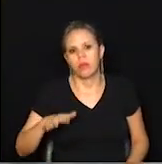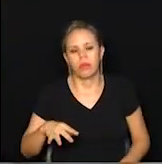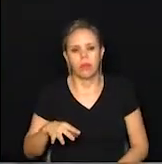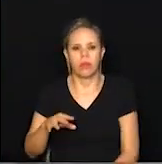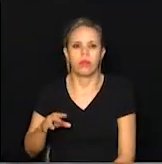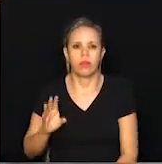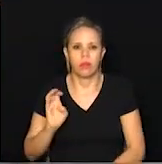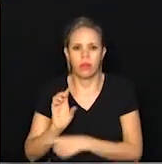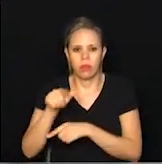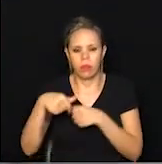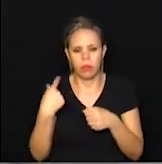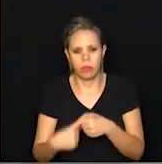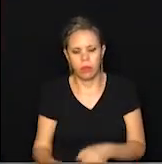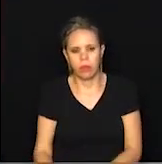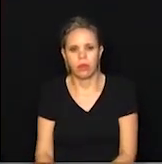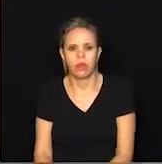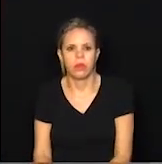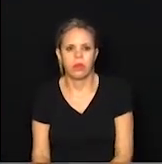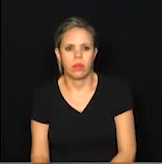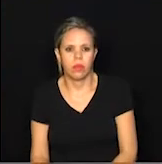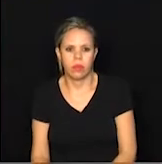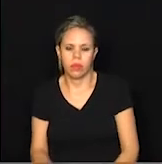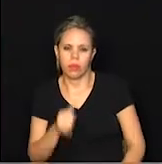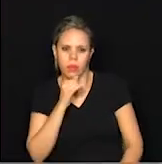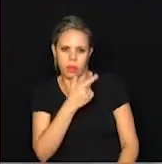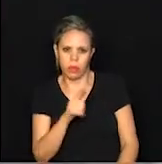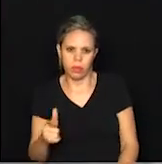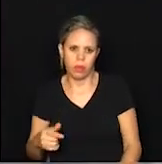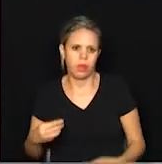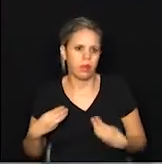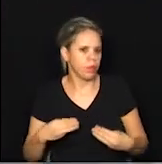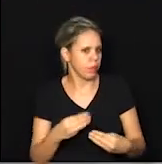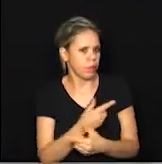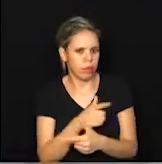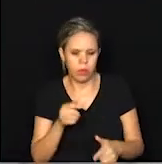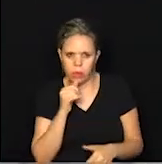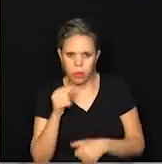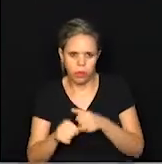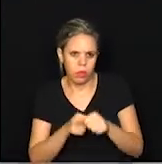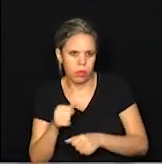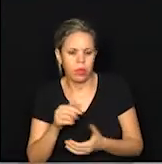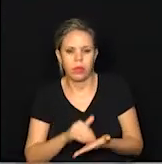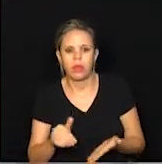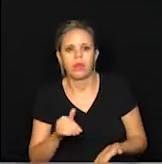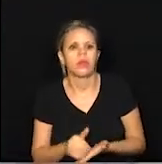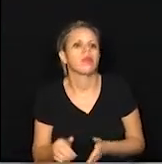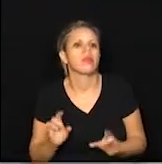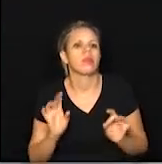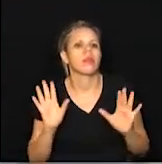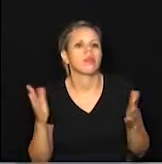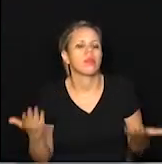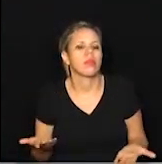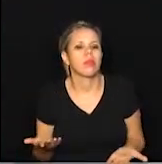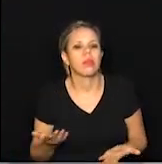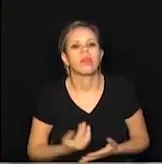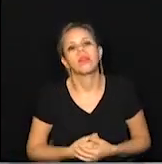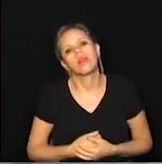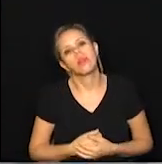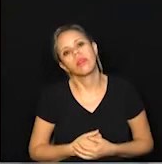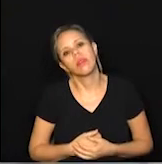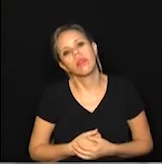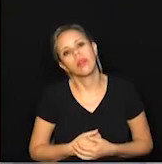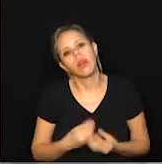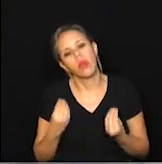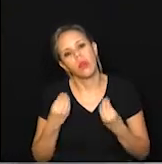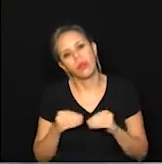estadual, depois do municipal, a questão de não ter o ministério, não virar uma secretaria especial, é um retrocesso enorme